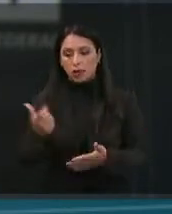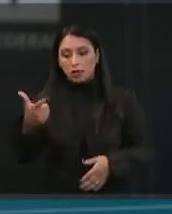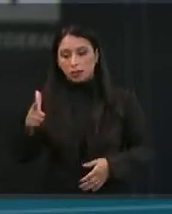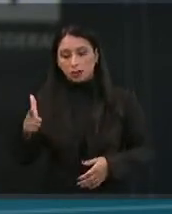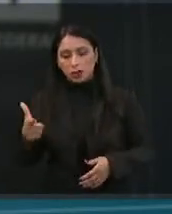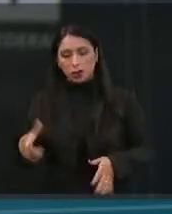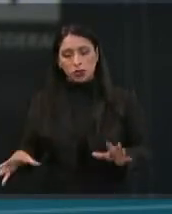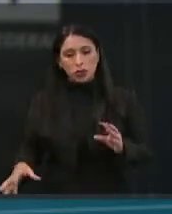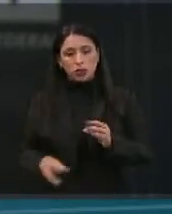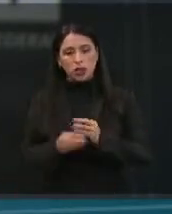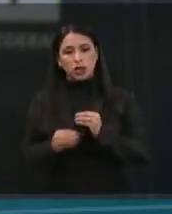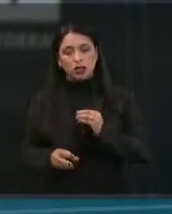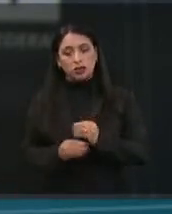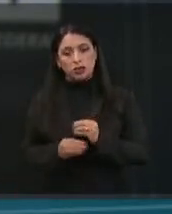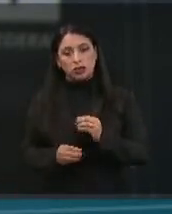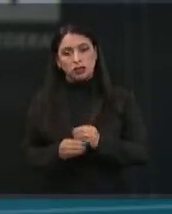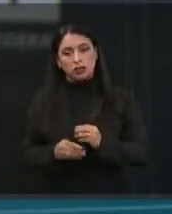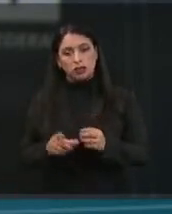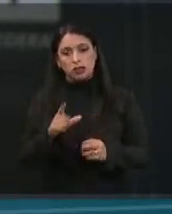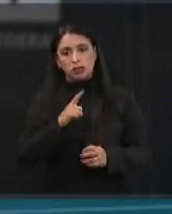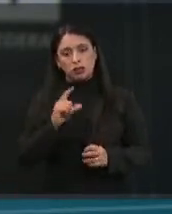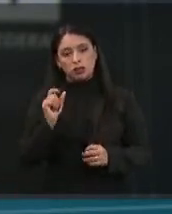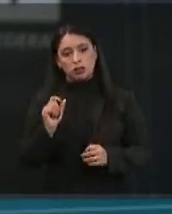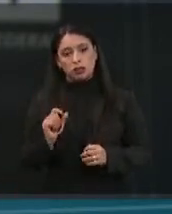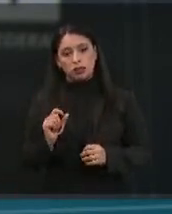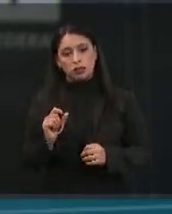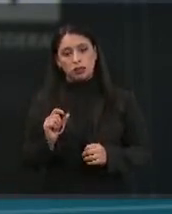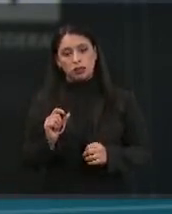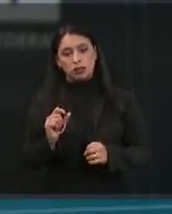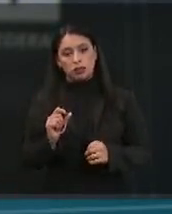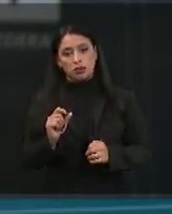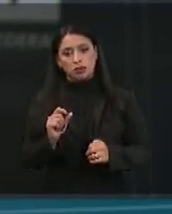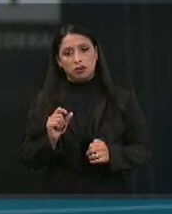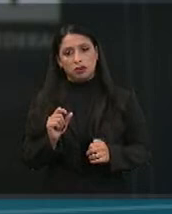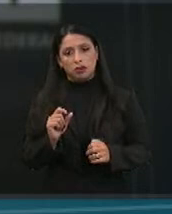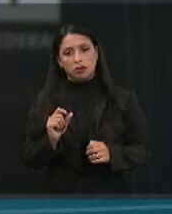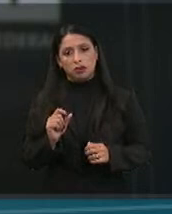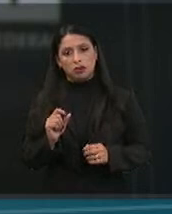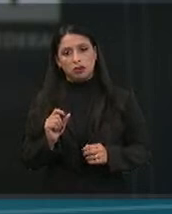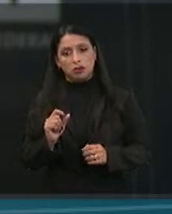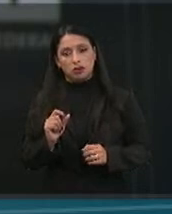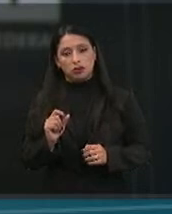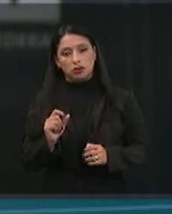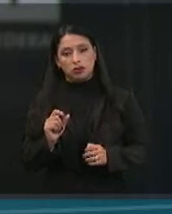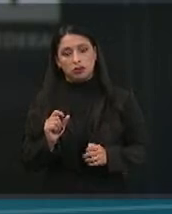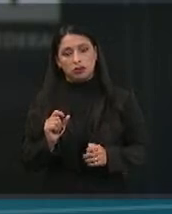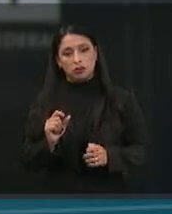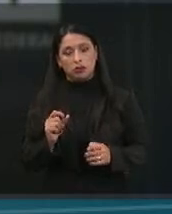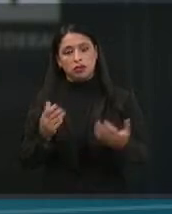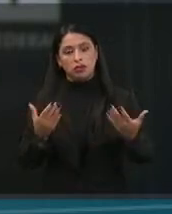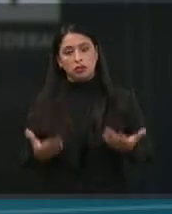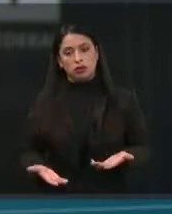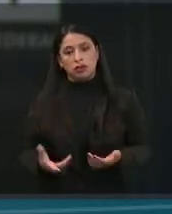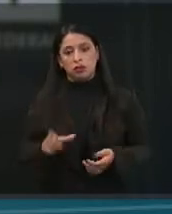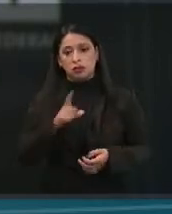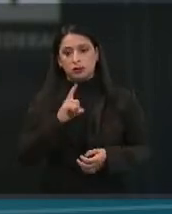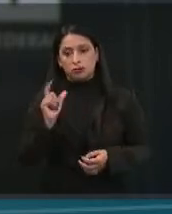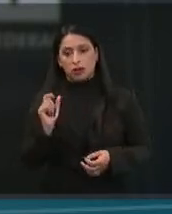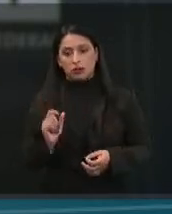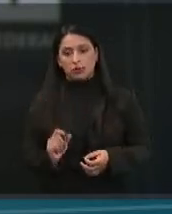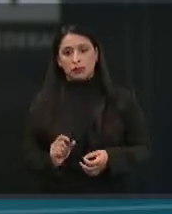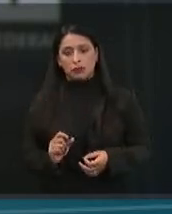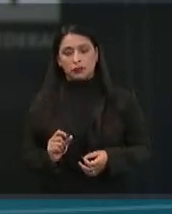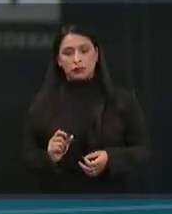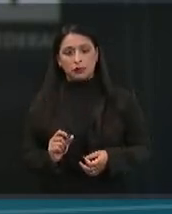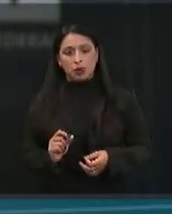sejam adicionadas a partir de ação legislativa. Assim, defendemos a constitucionalidade do artigo 19 do Marco Civil da Internet.